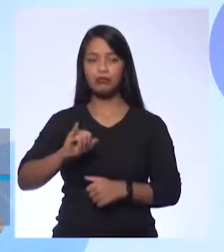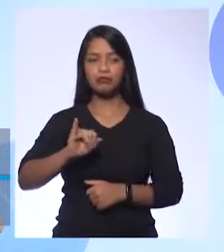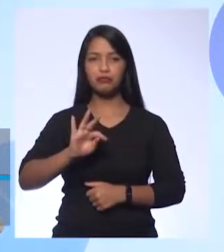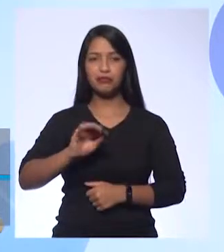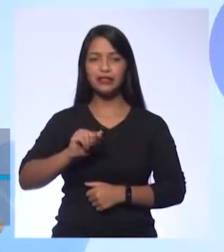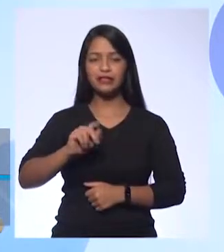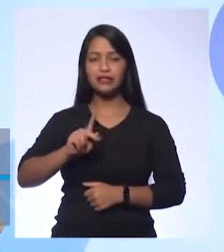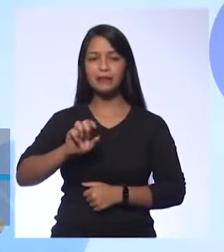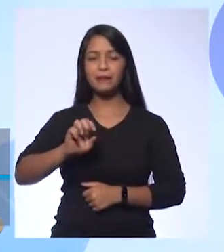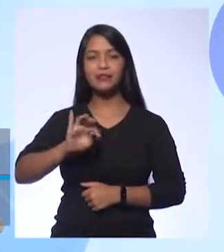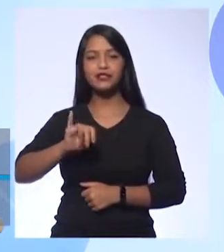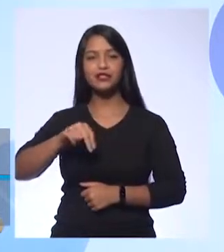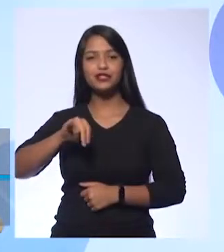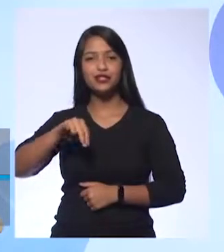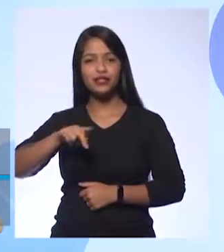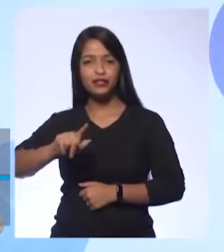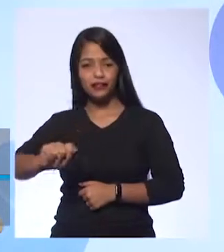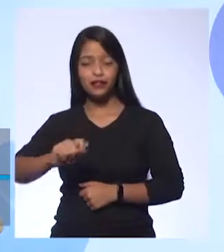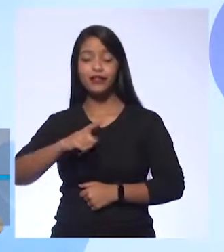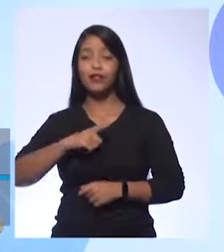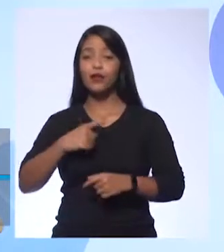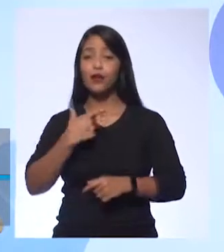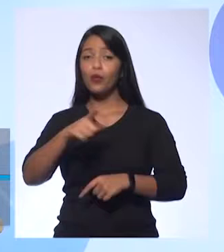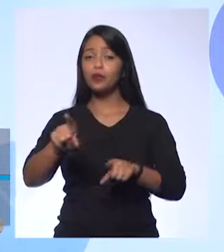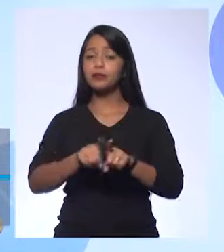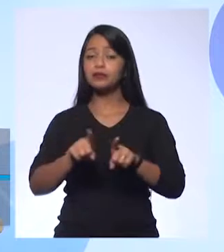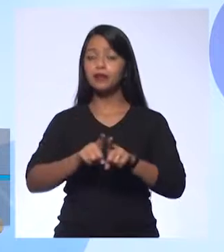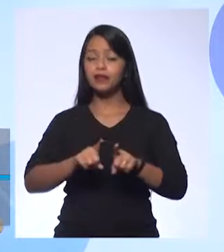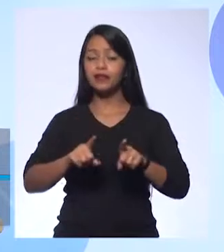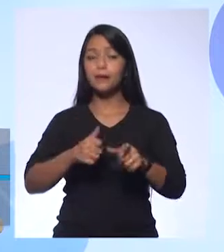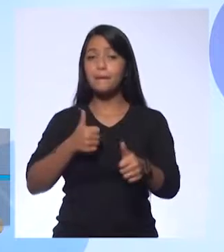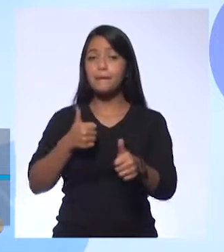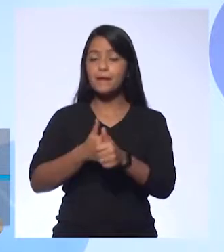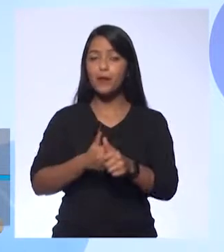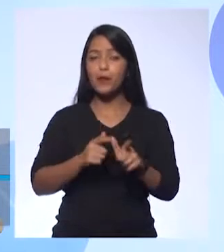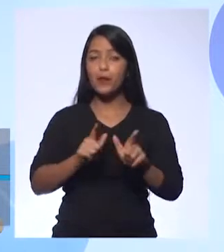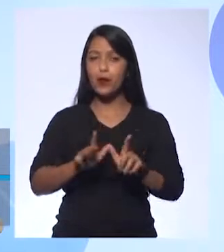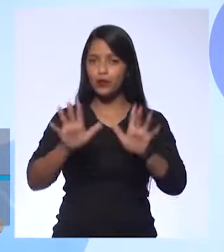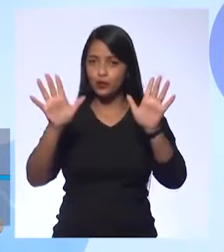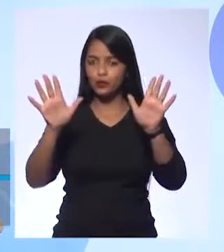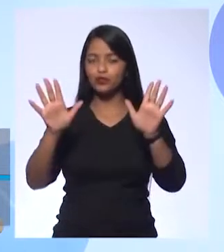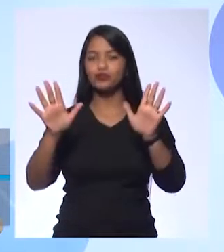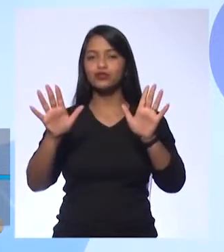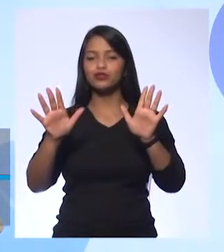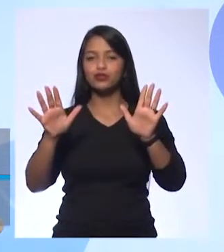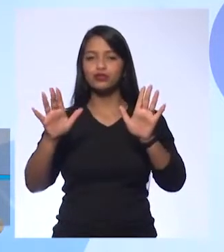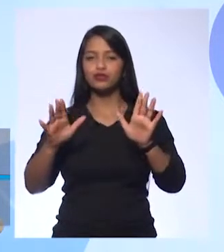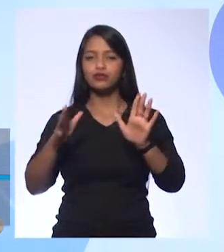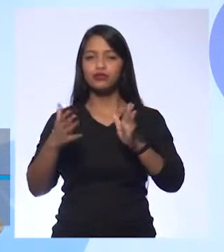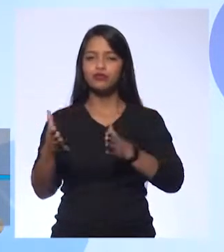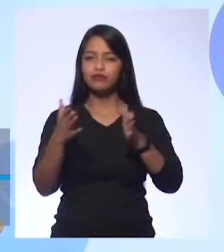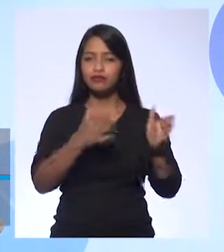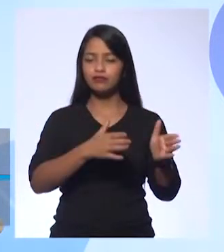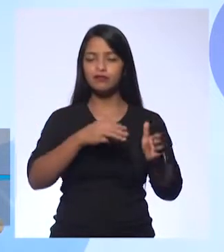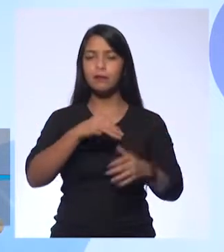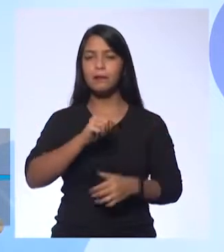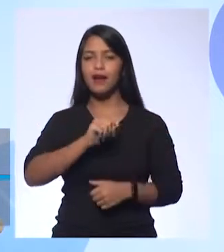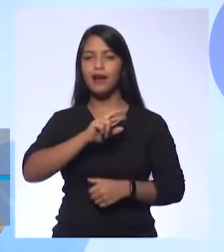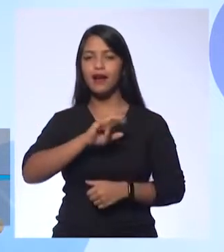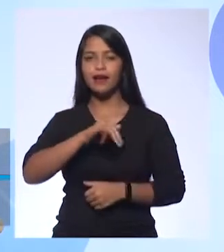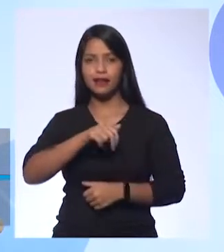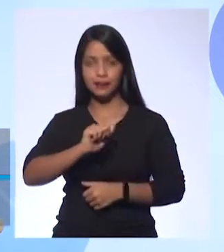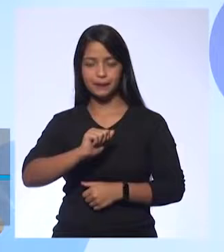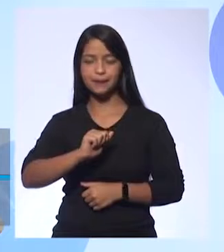também, que é da escola Bartolomeu de Carlos, que fica ali em Guarulhos, do lado do Marinha. Ó,